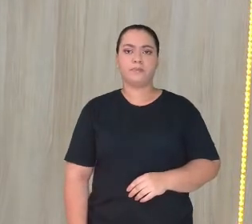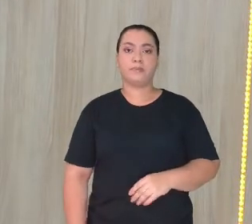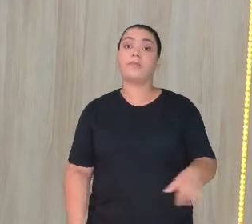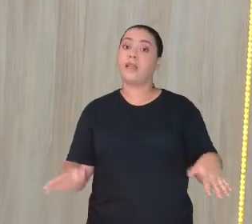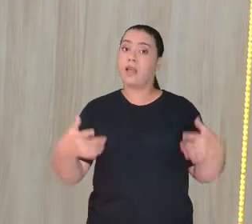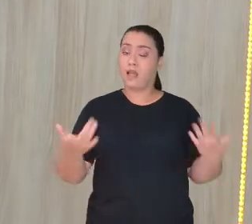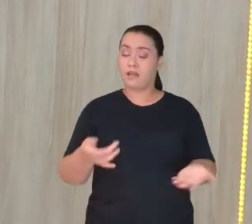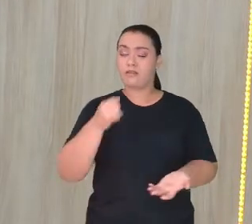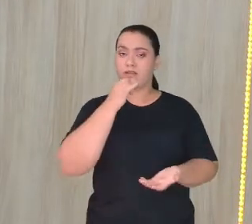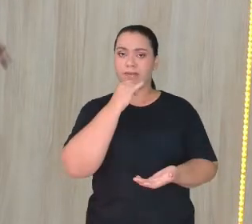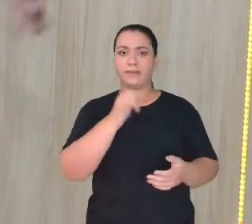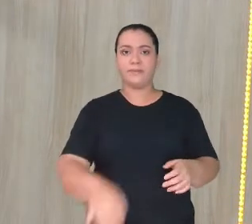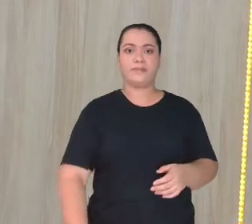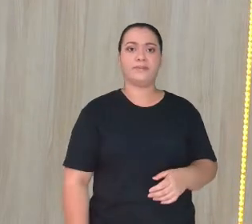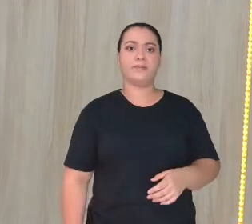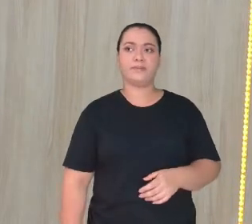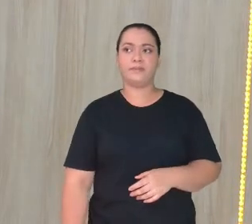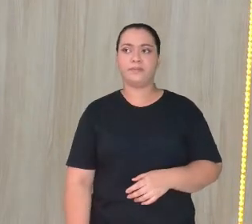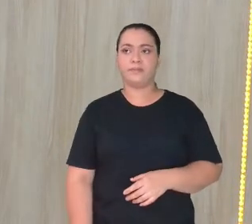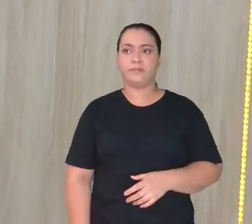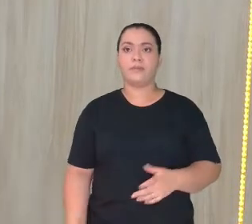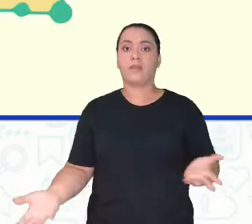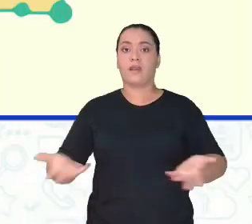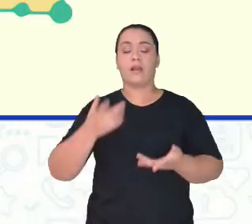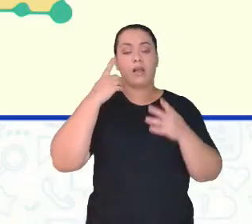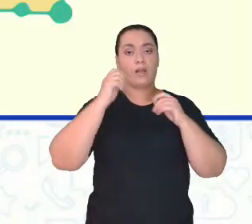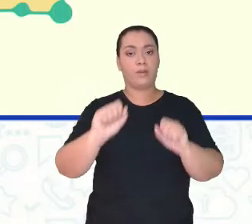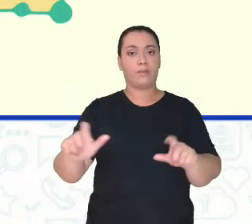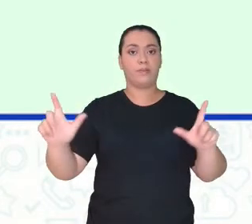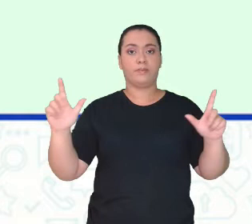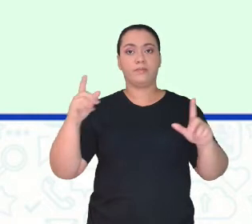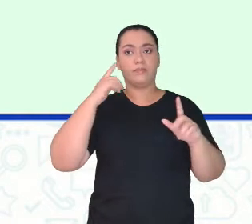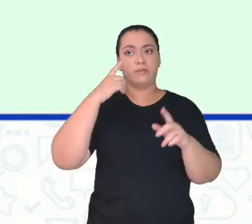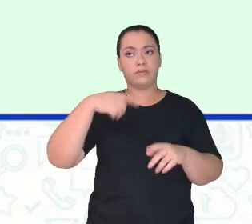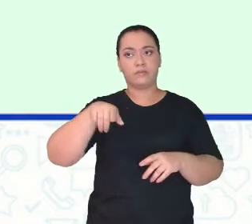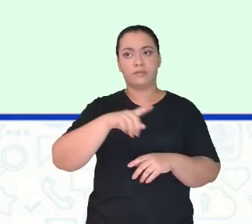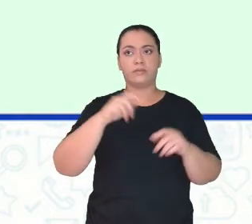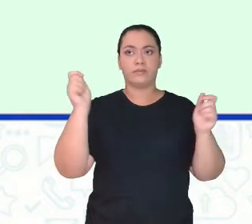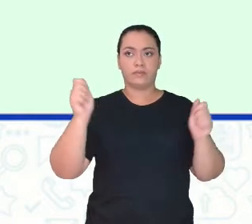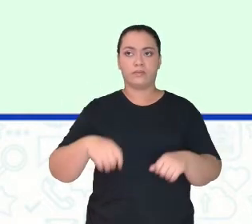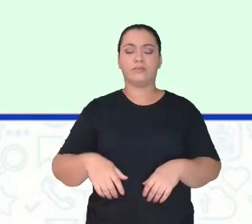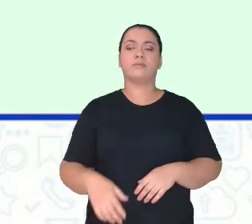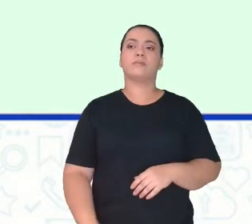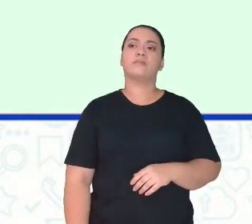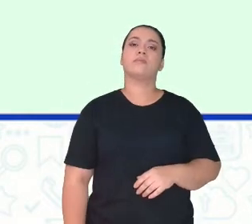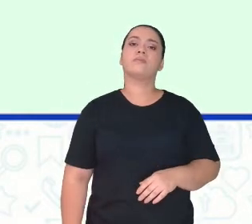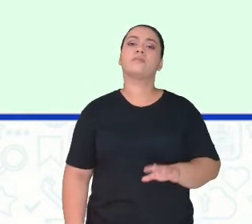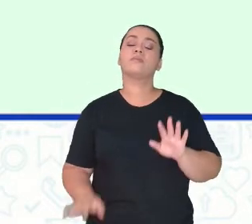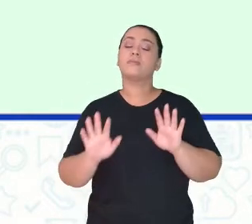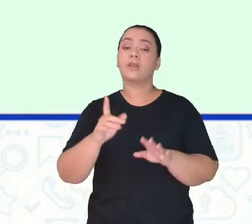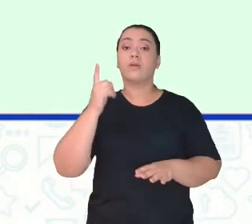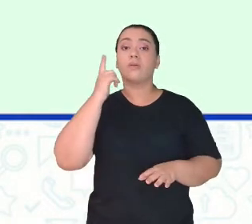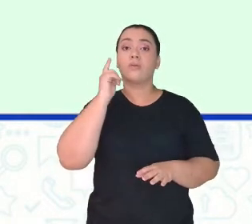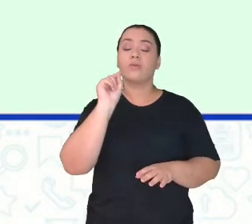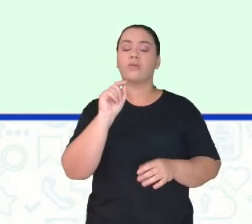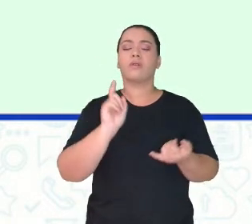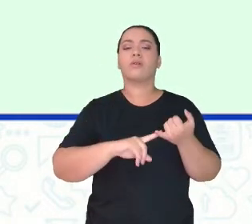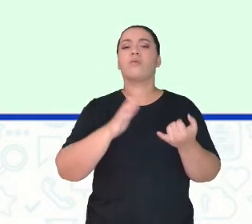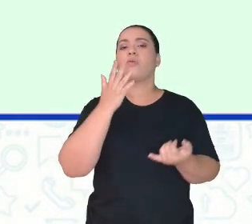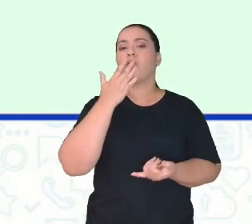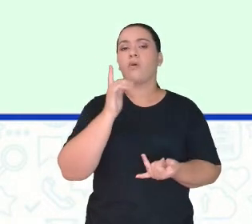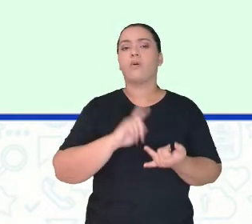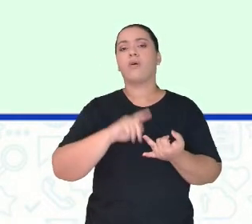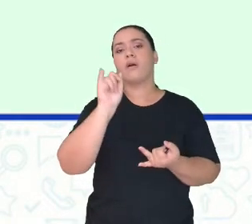E agora vamos aos exemplos. Eu vou pedir para a gente colocar uma tela cheia para que a gente consiga ver, tá? E a gente observe o quê? As cores,